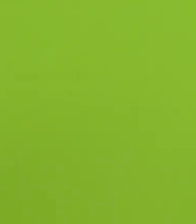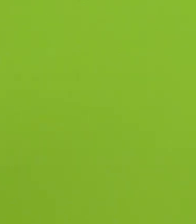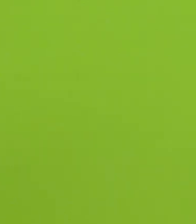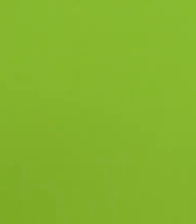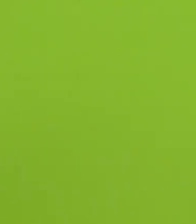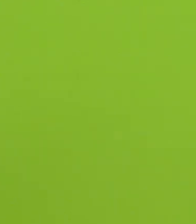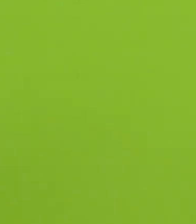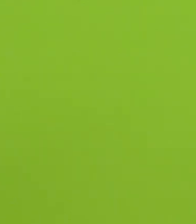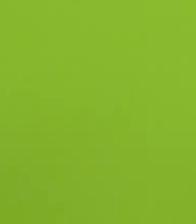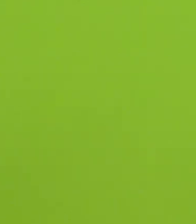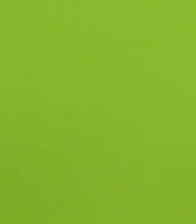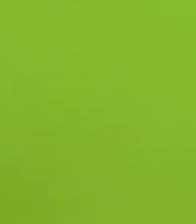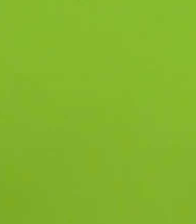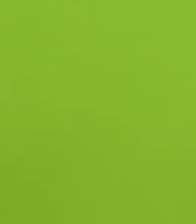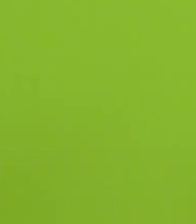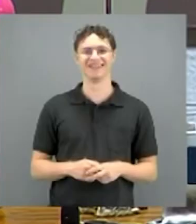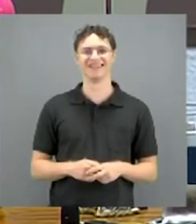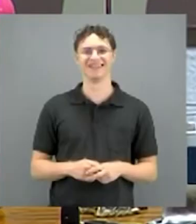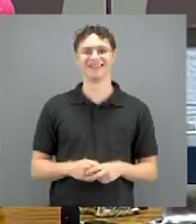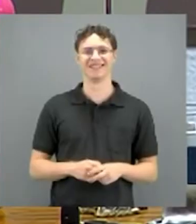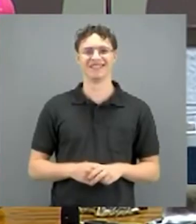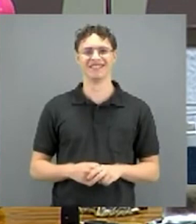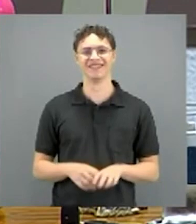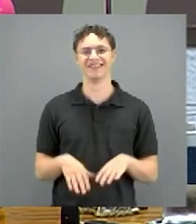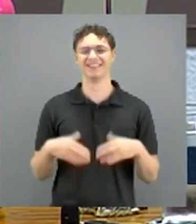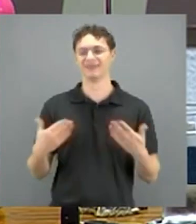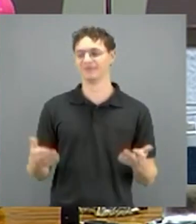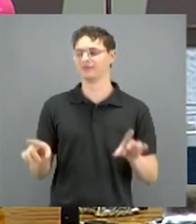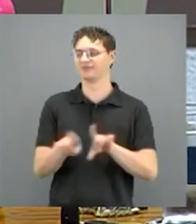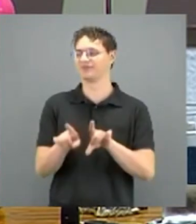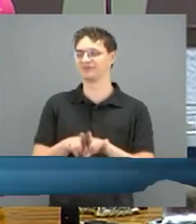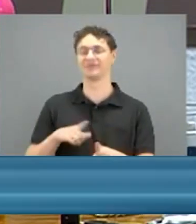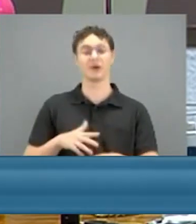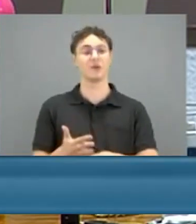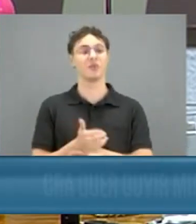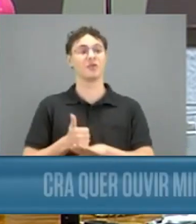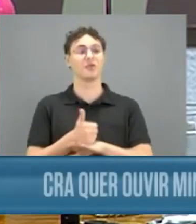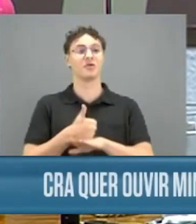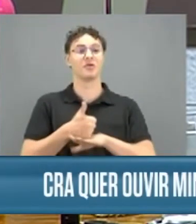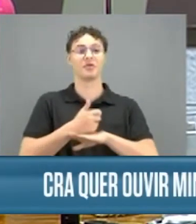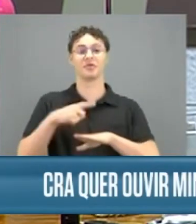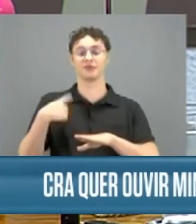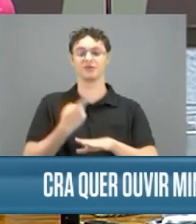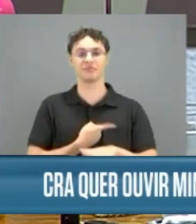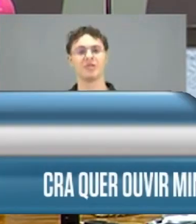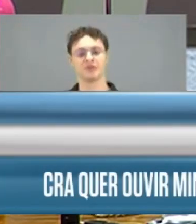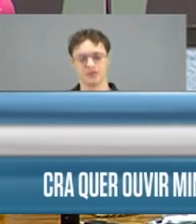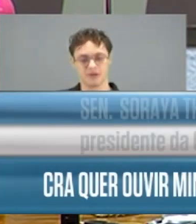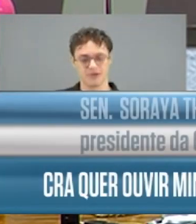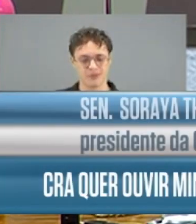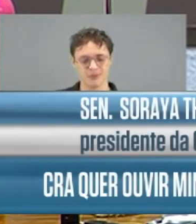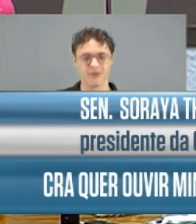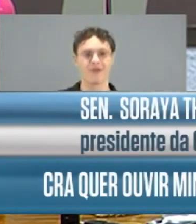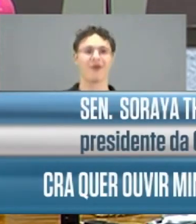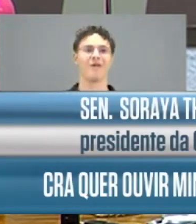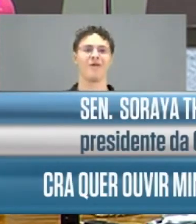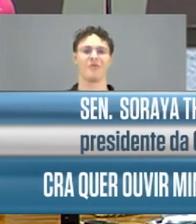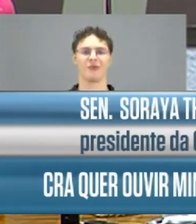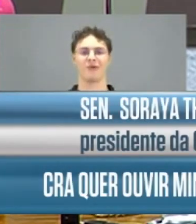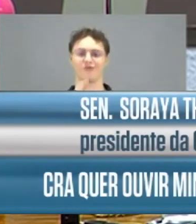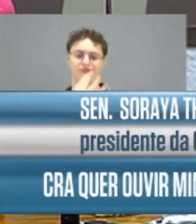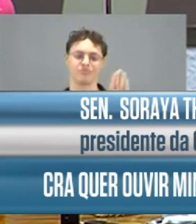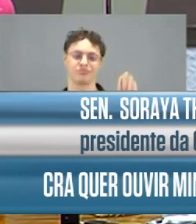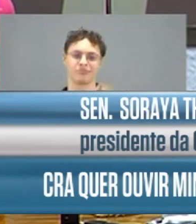programas prioritários de Suas pastas para aquecermos os motores iniciaremos neste ano nossa agenda de